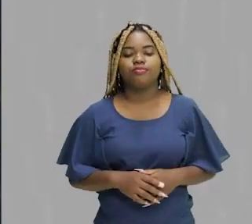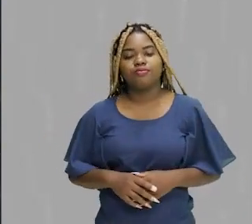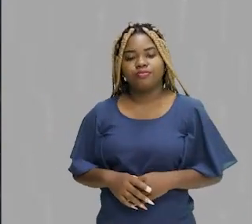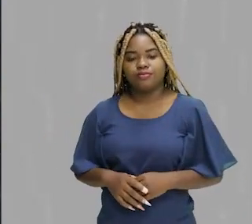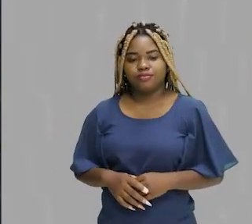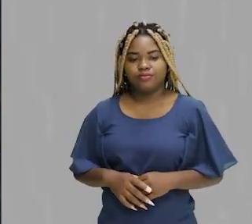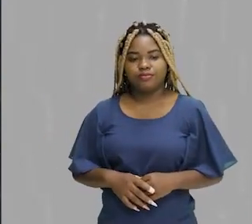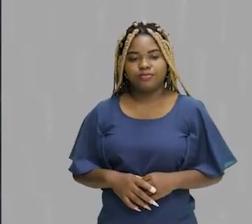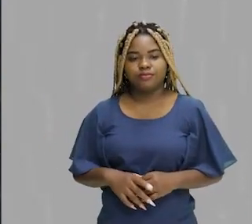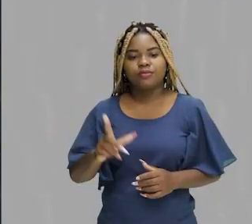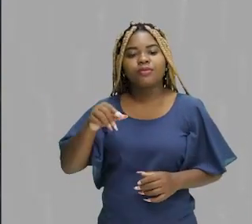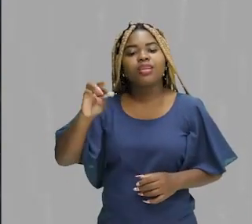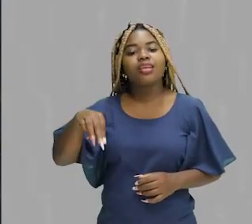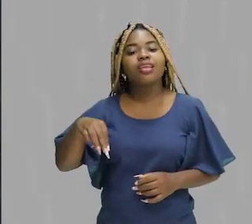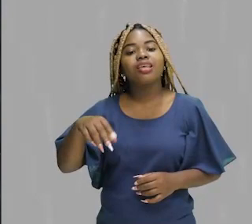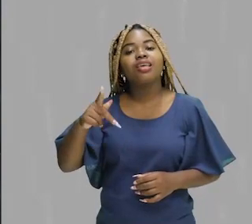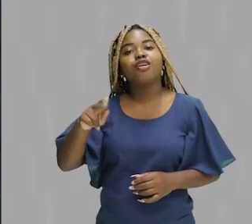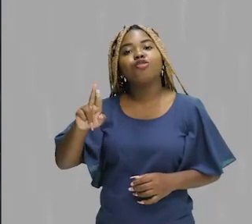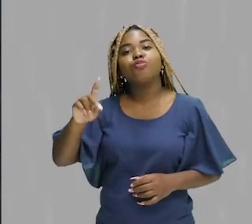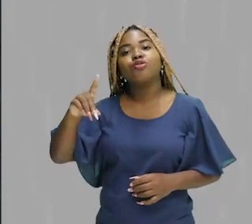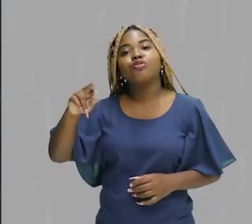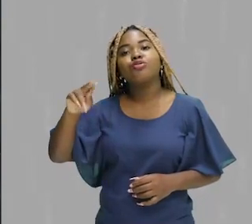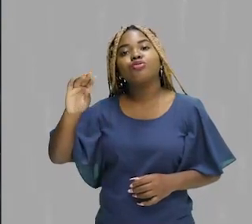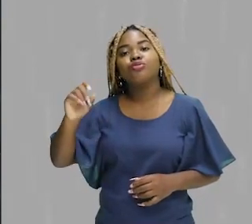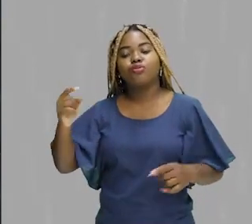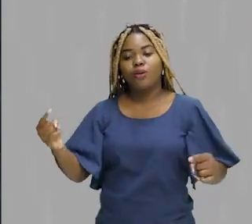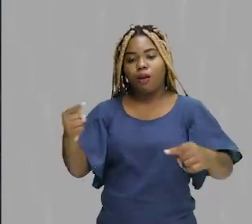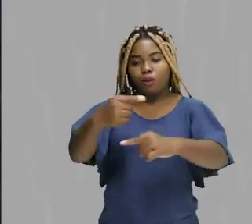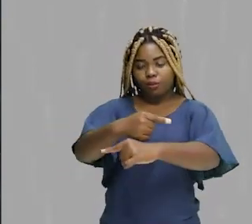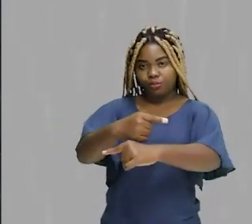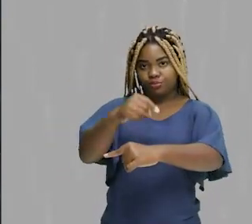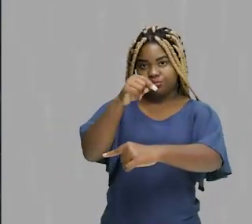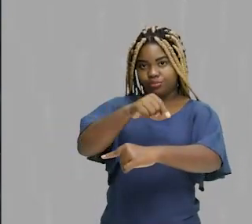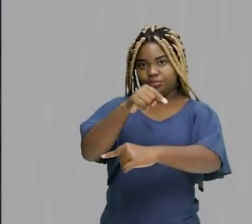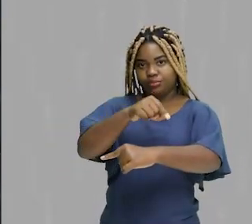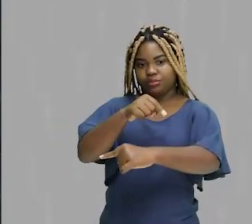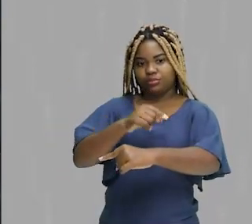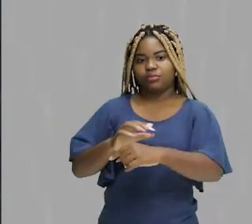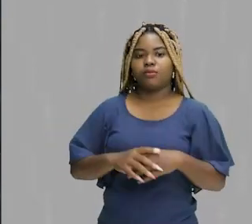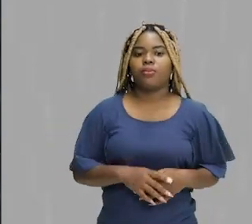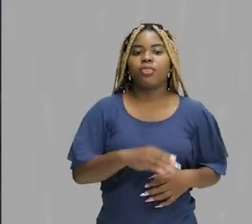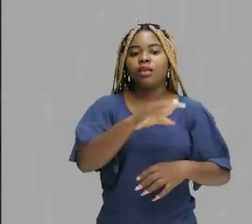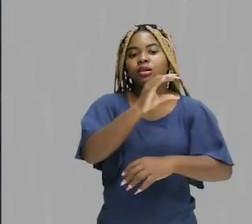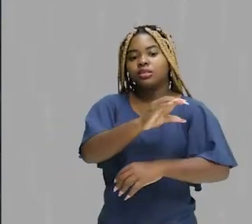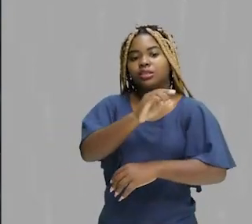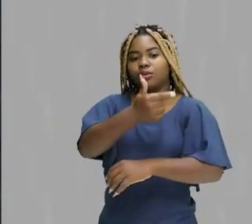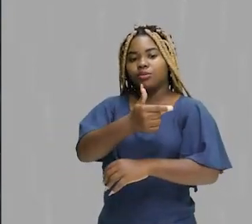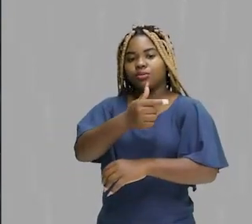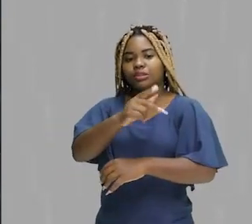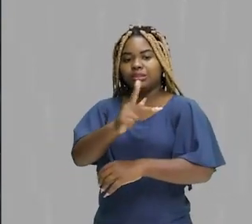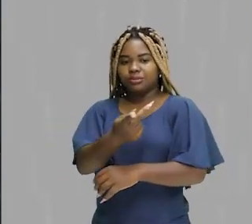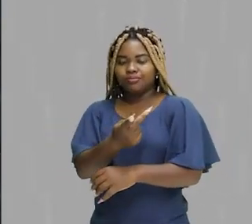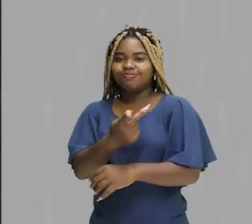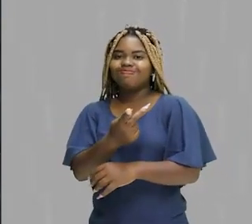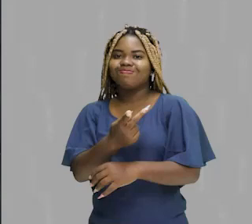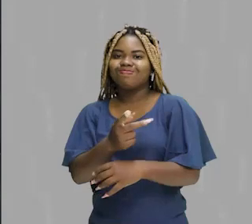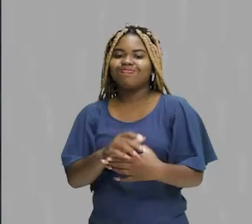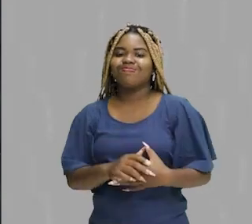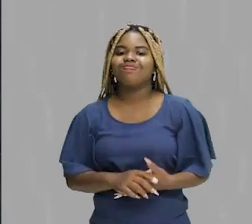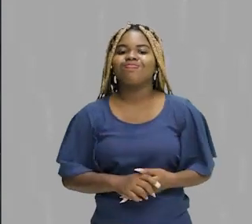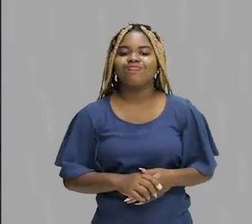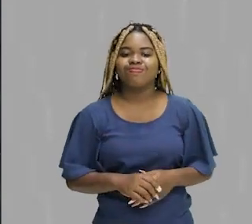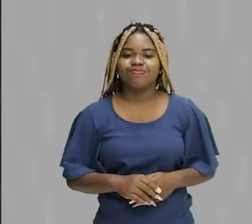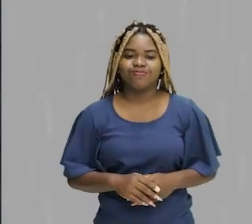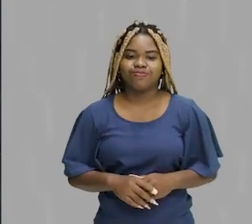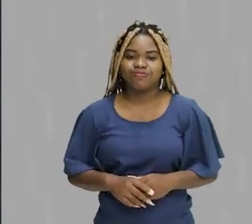produto? CO2 e água. 2CO2 e água. Então, duas vezes a entalpia do CO2 mais